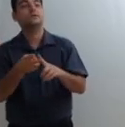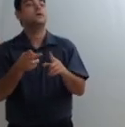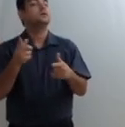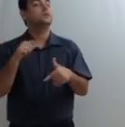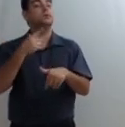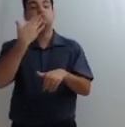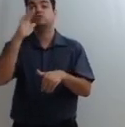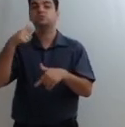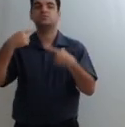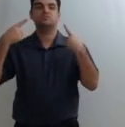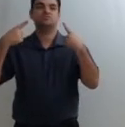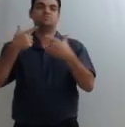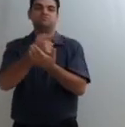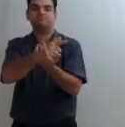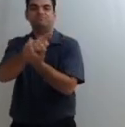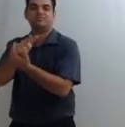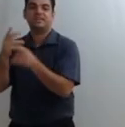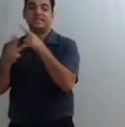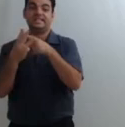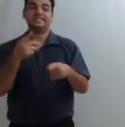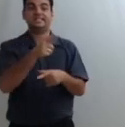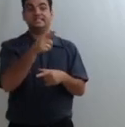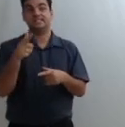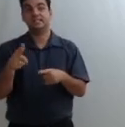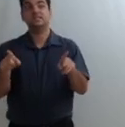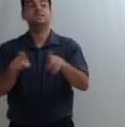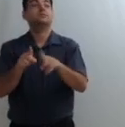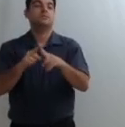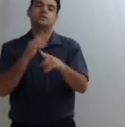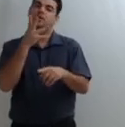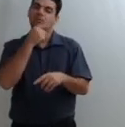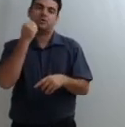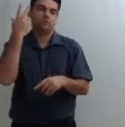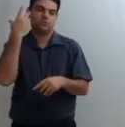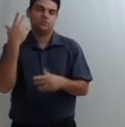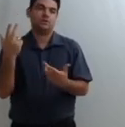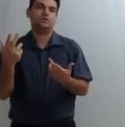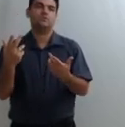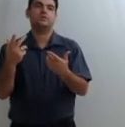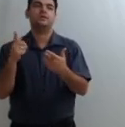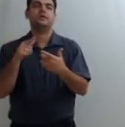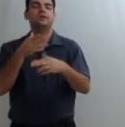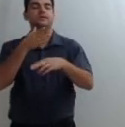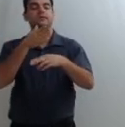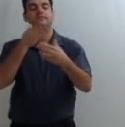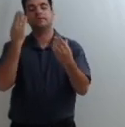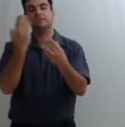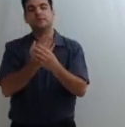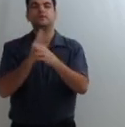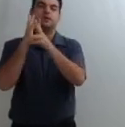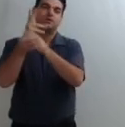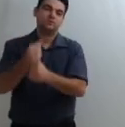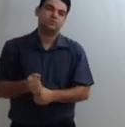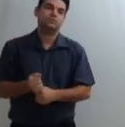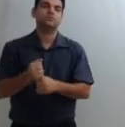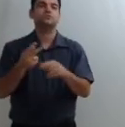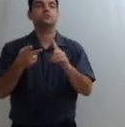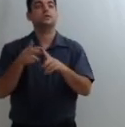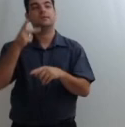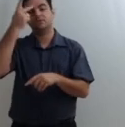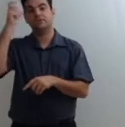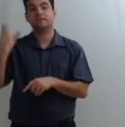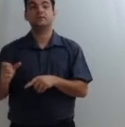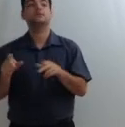3 homicídios qualificados, além da demora natural em fase da interposição de recurso sentido estrito pelo ora paciente de